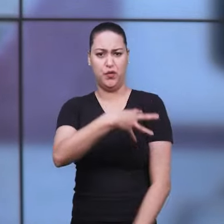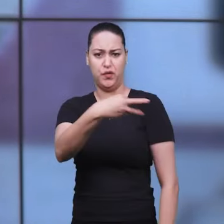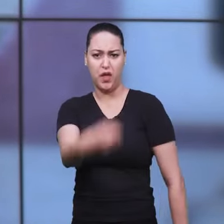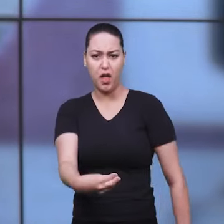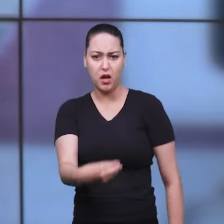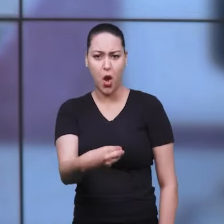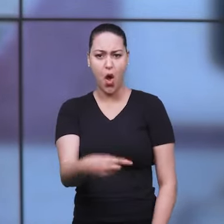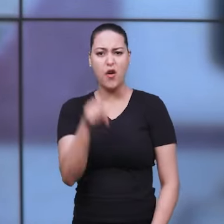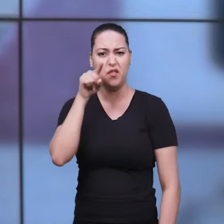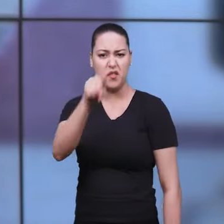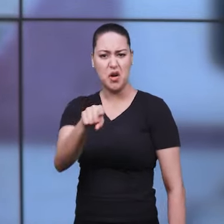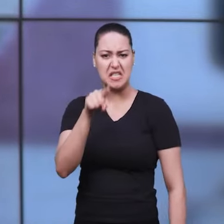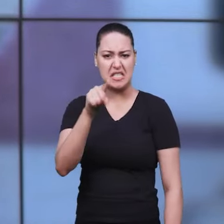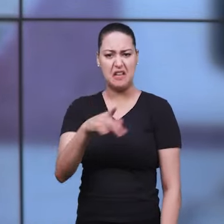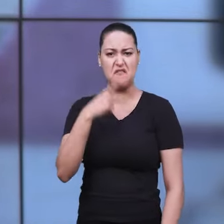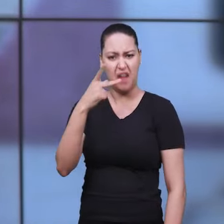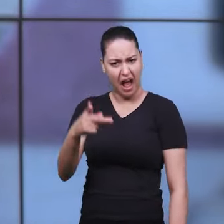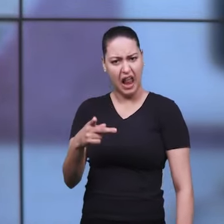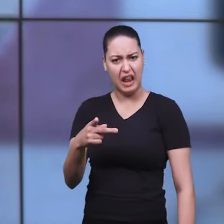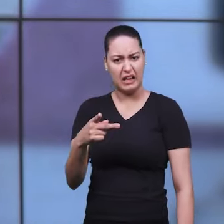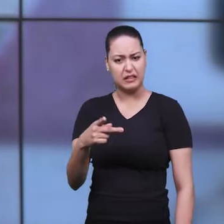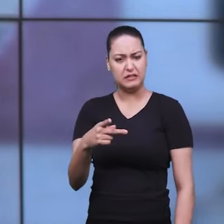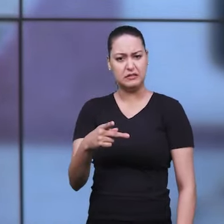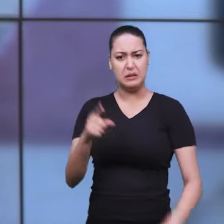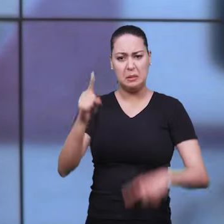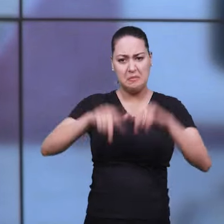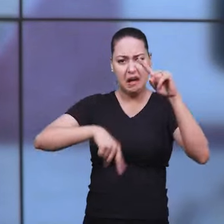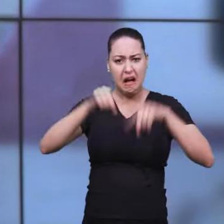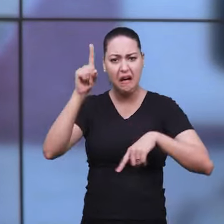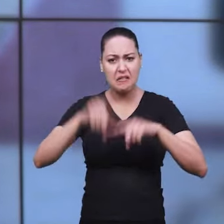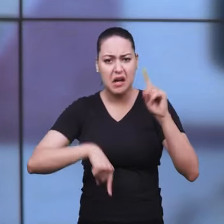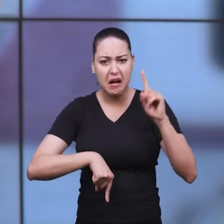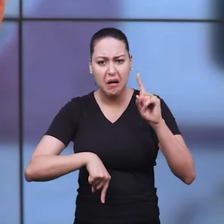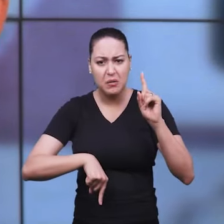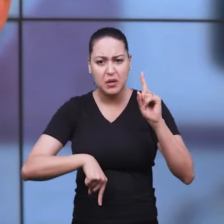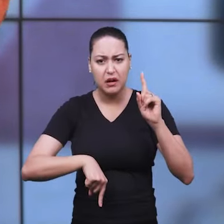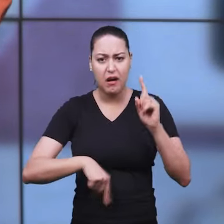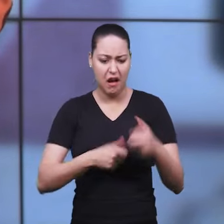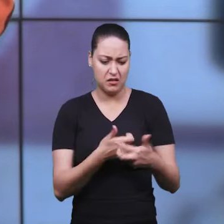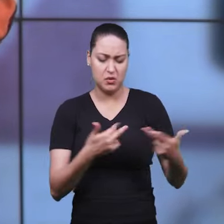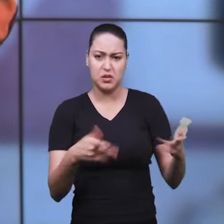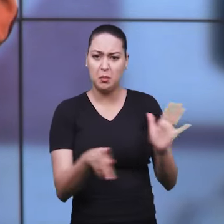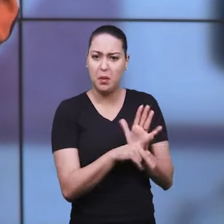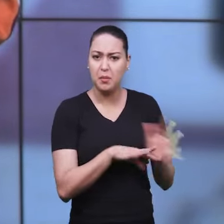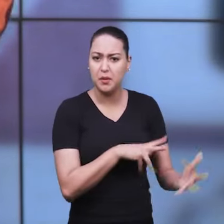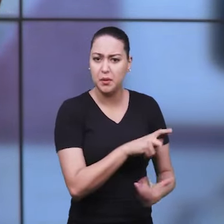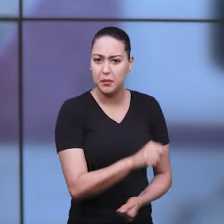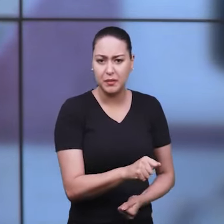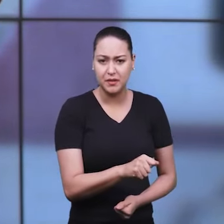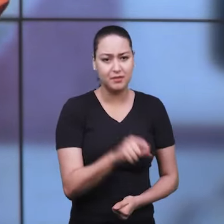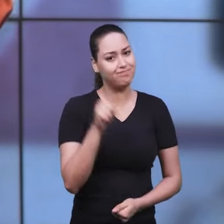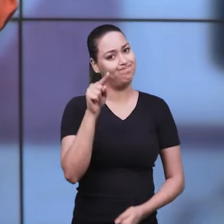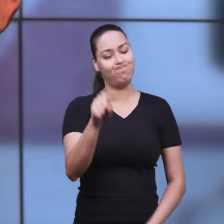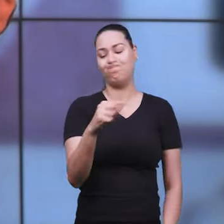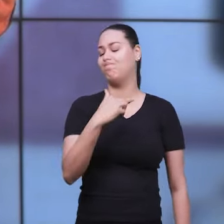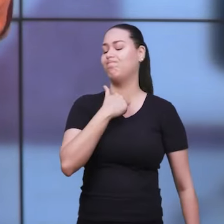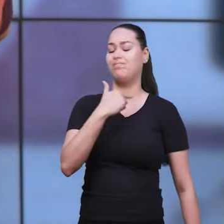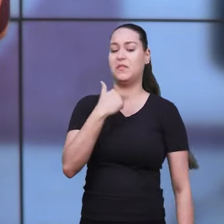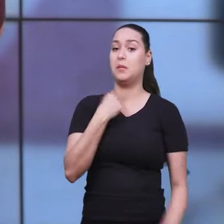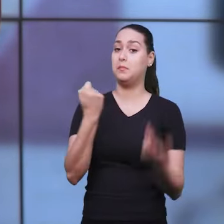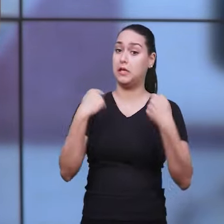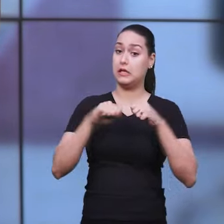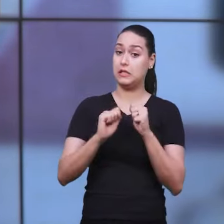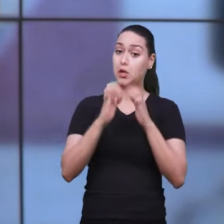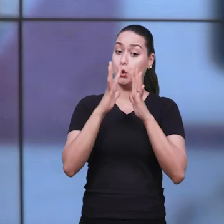filhos? Dos seus lábios saem palavras torpes, xingamentos? O linguajar deste mundo não deve